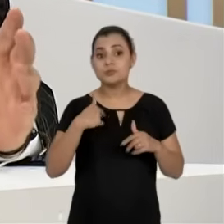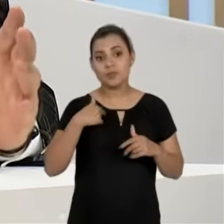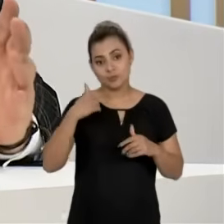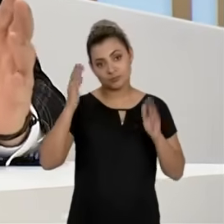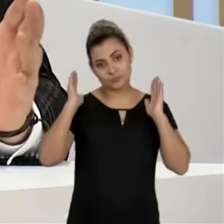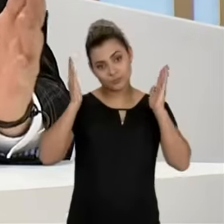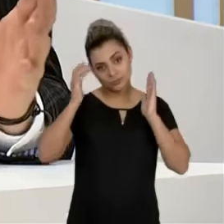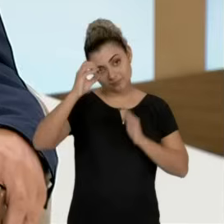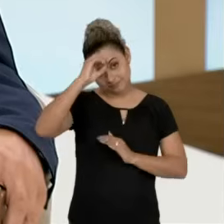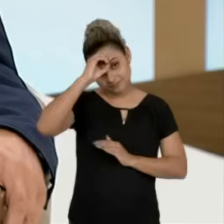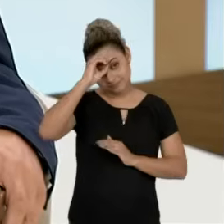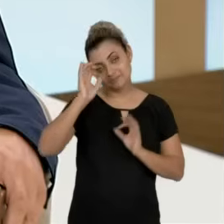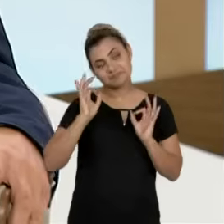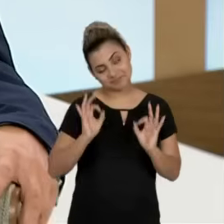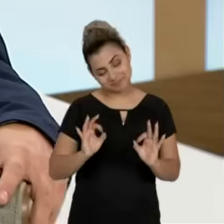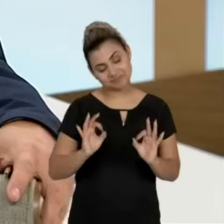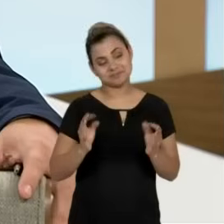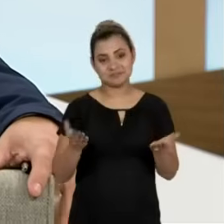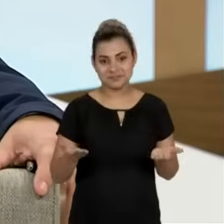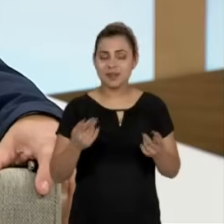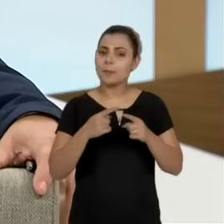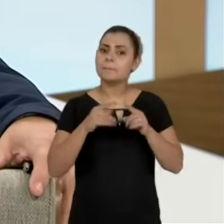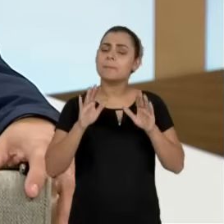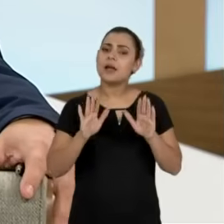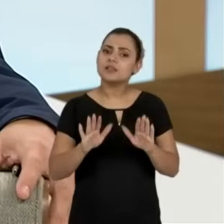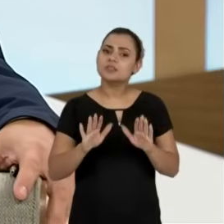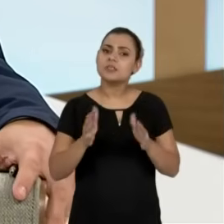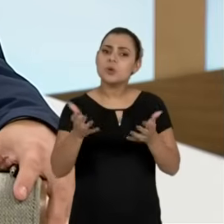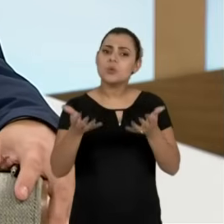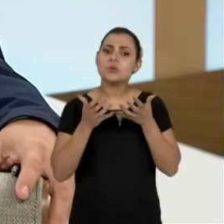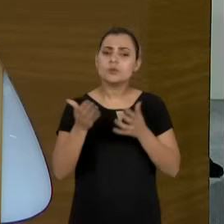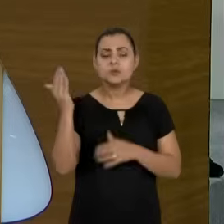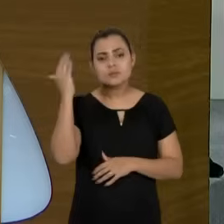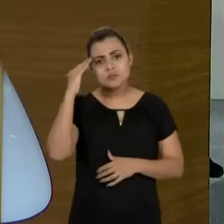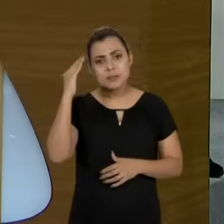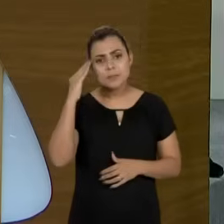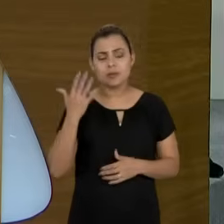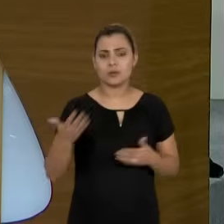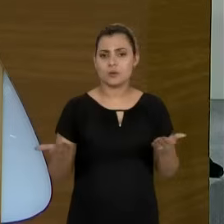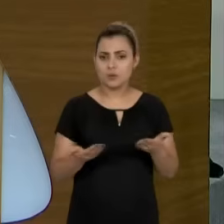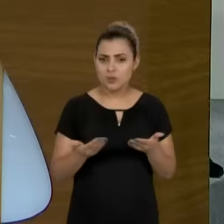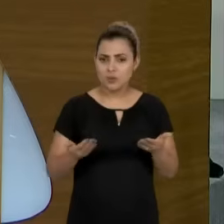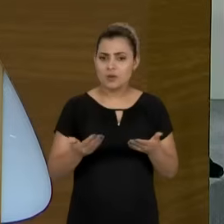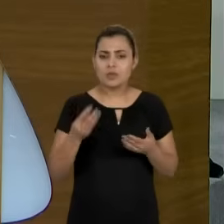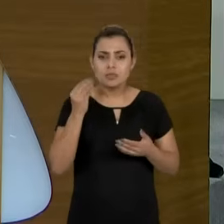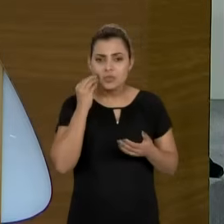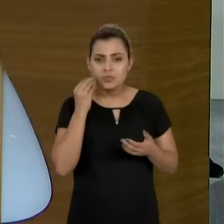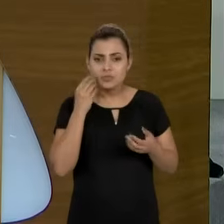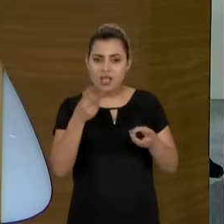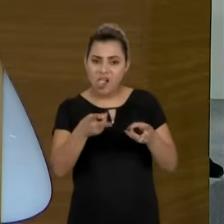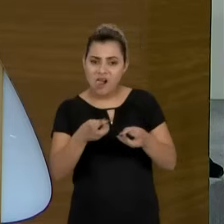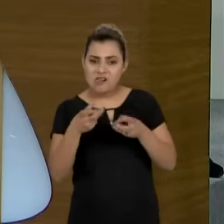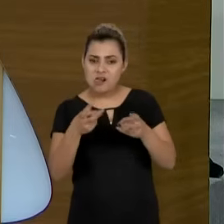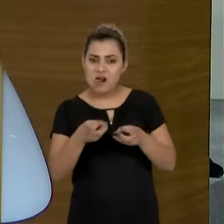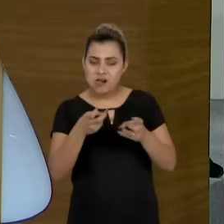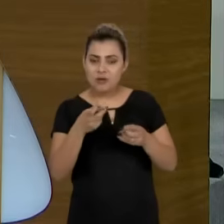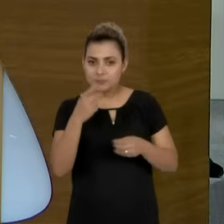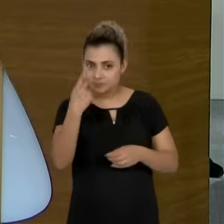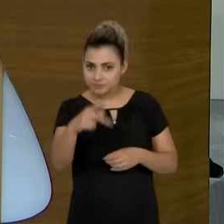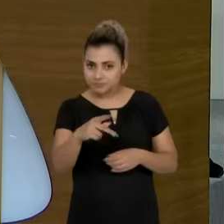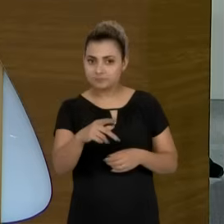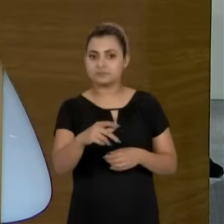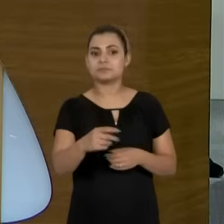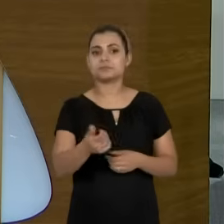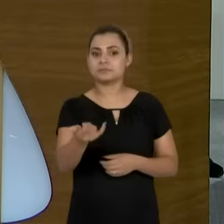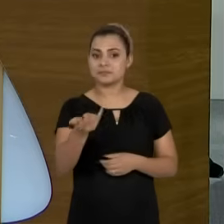ignorância, basicamente, nesse momento. Então, o que eu quero tentar extrair deste moço que está aqui na minha frente... Obrigado é